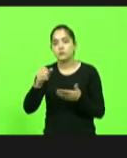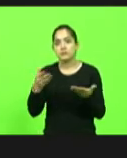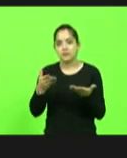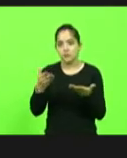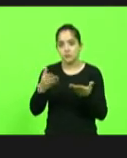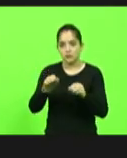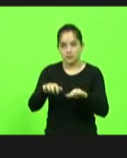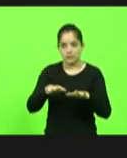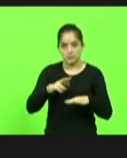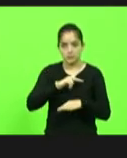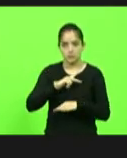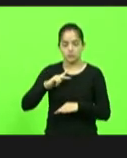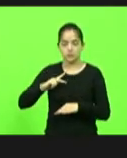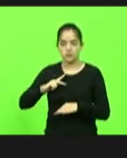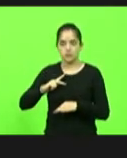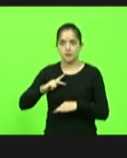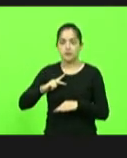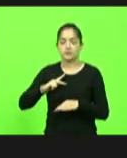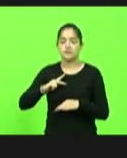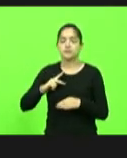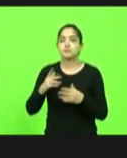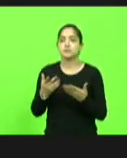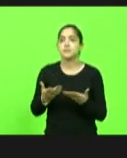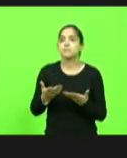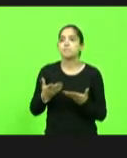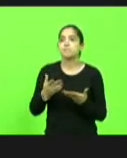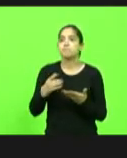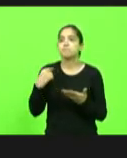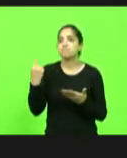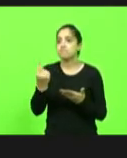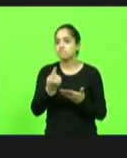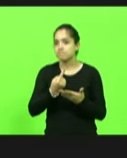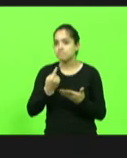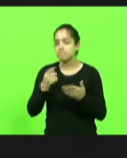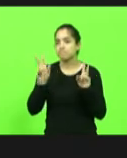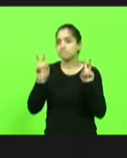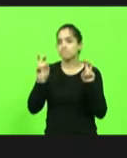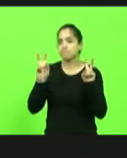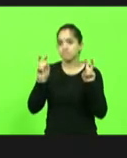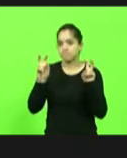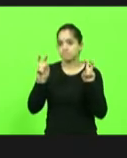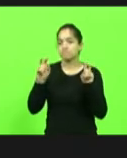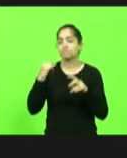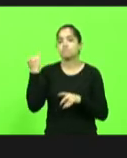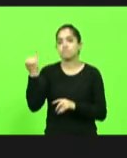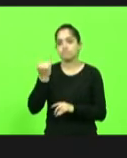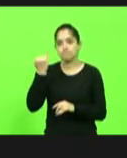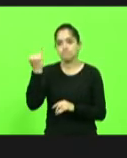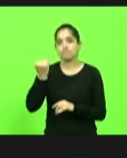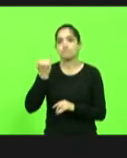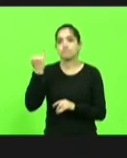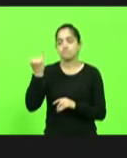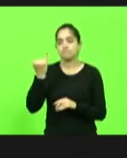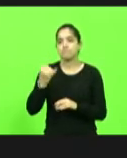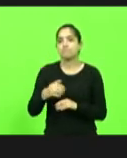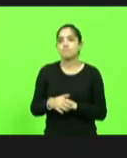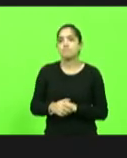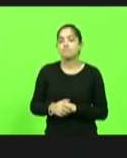audiência, para nós é um tema relevante, né?